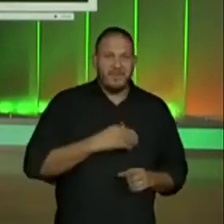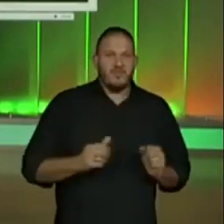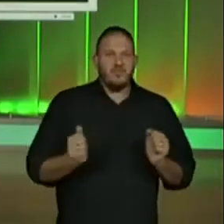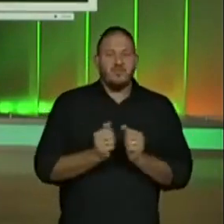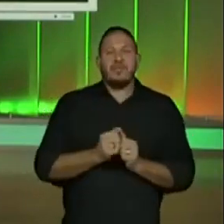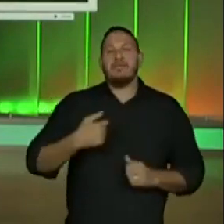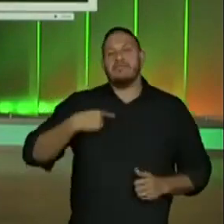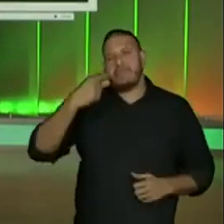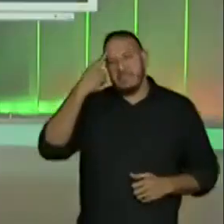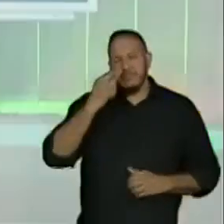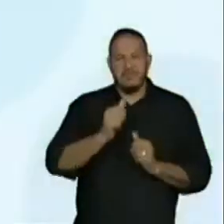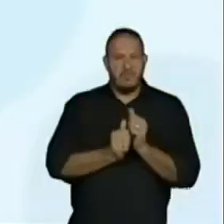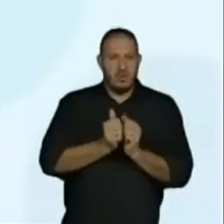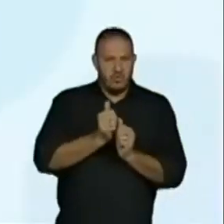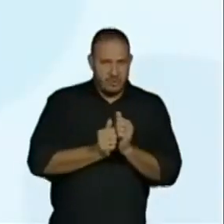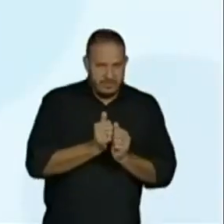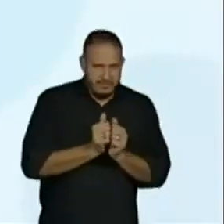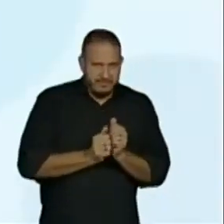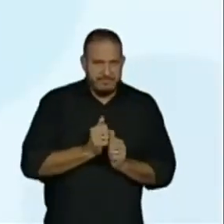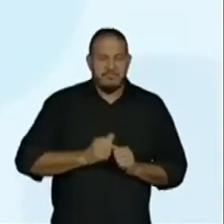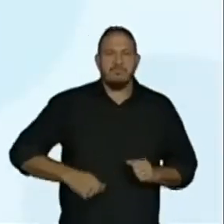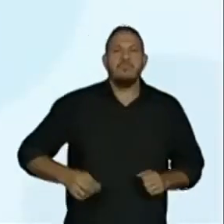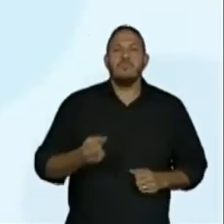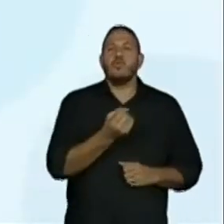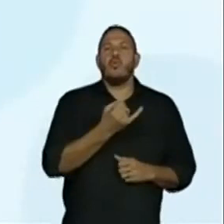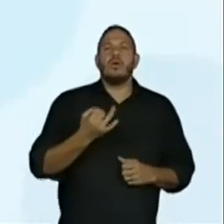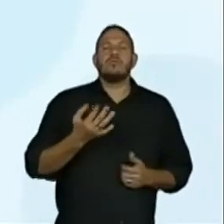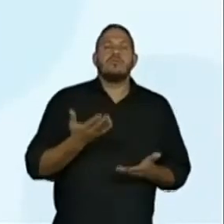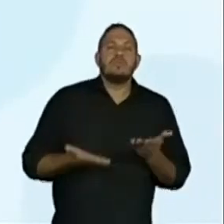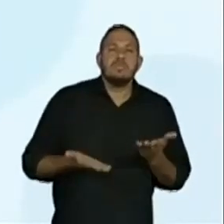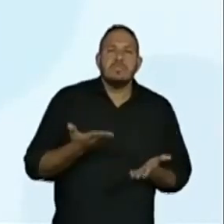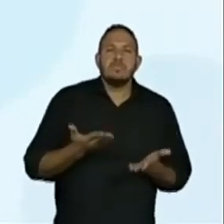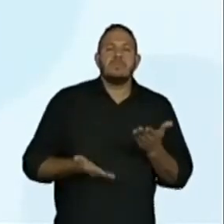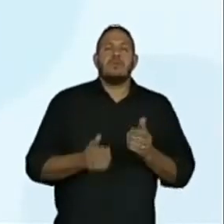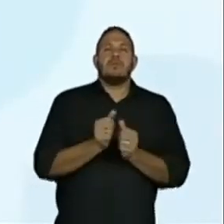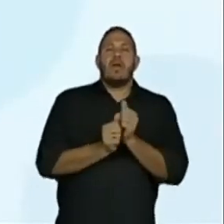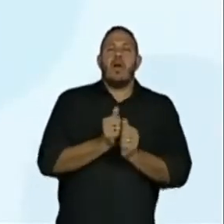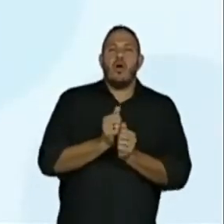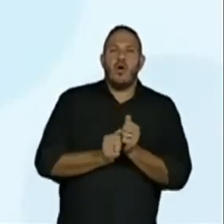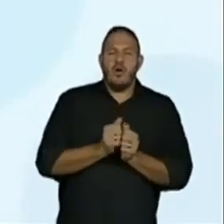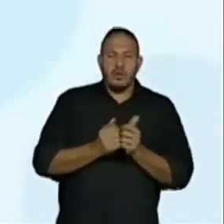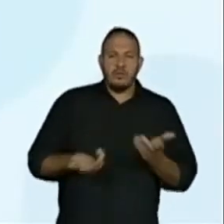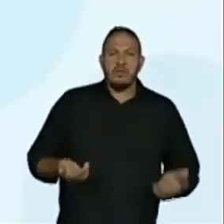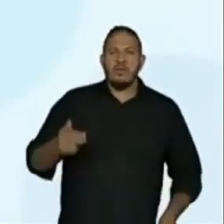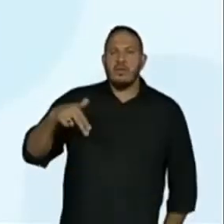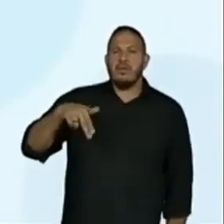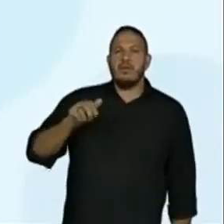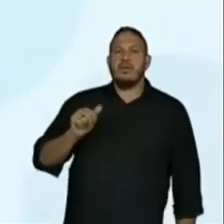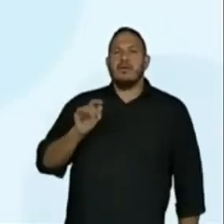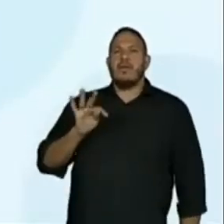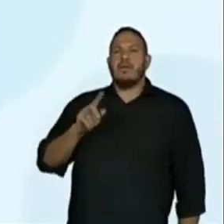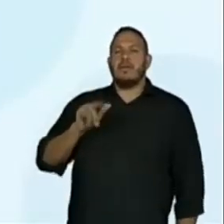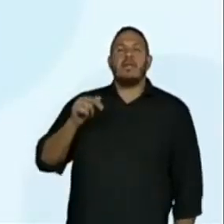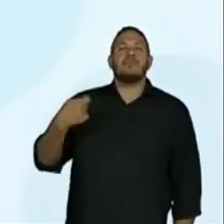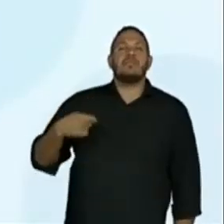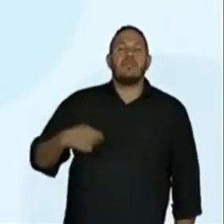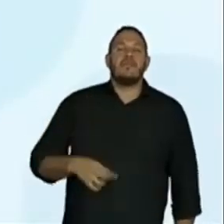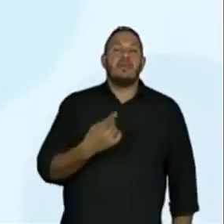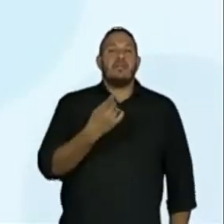O arroz. Quantos quilos de arroz Natália precisava comprar? 10 quilos, não é?